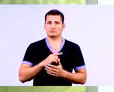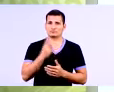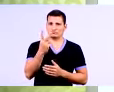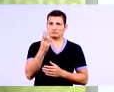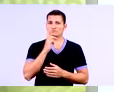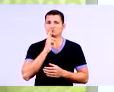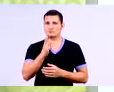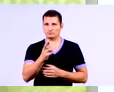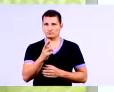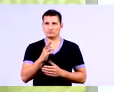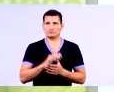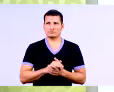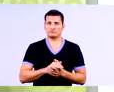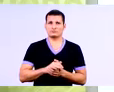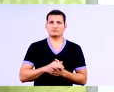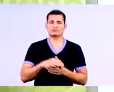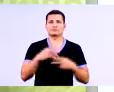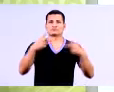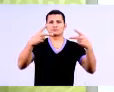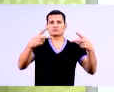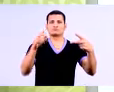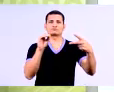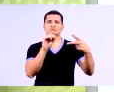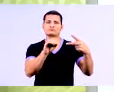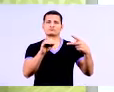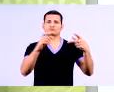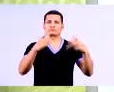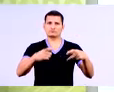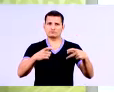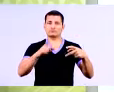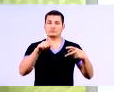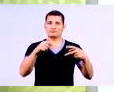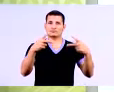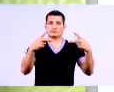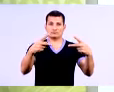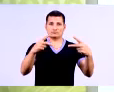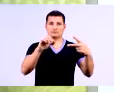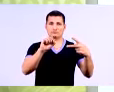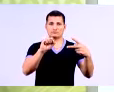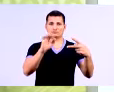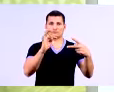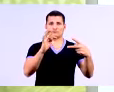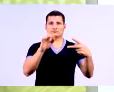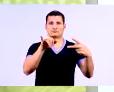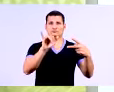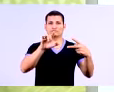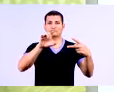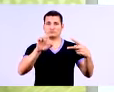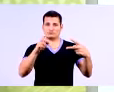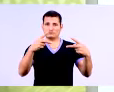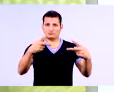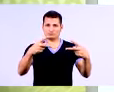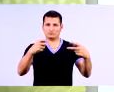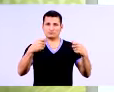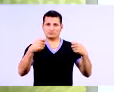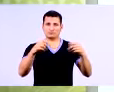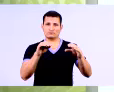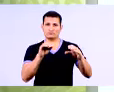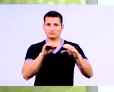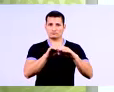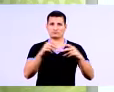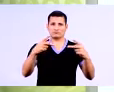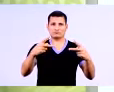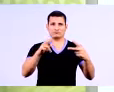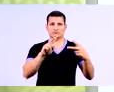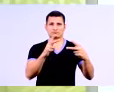resposta. A tag em que nós colocamos o estilo é a tag style. A tag style ela tem que estar dentro da tag